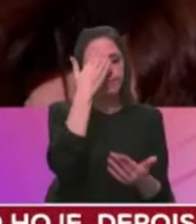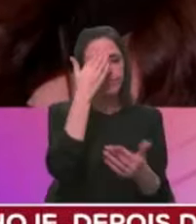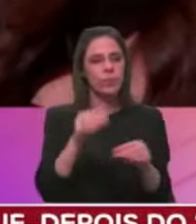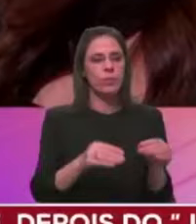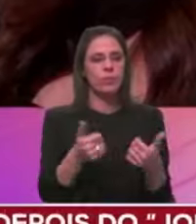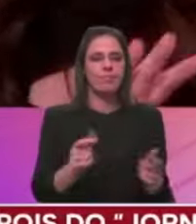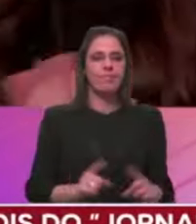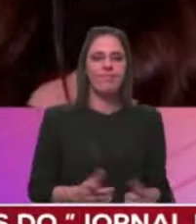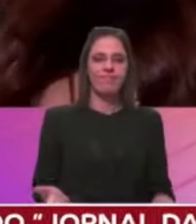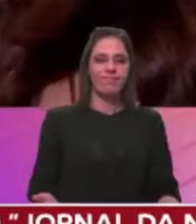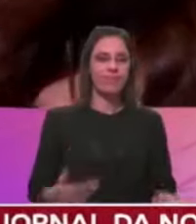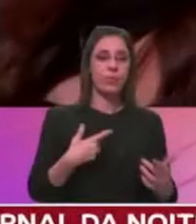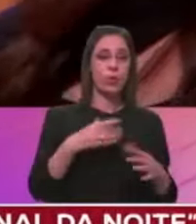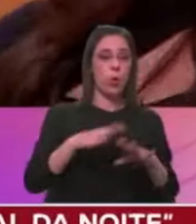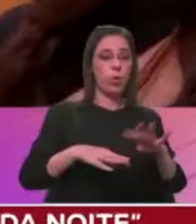jogo legal eu nunca jogaria assim eh